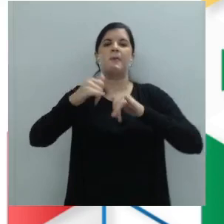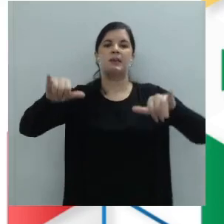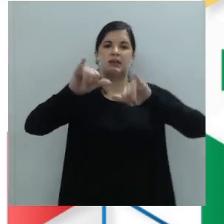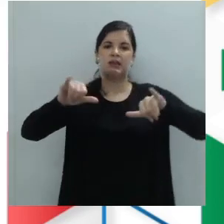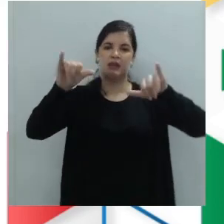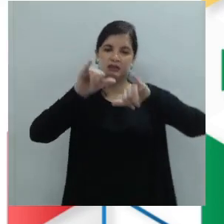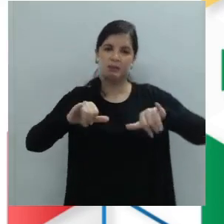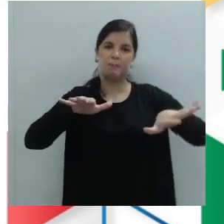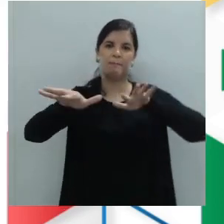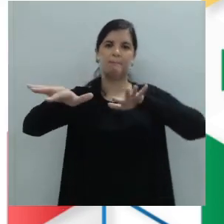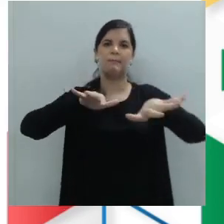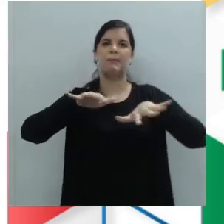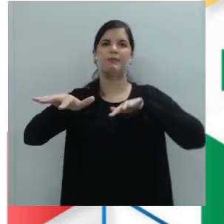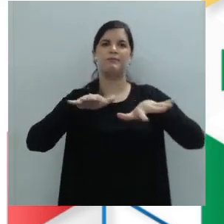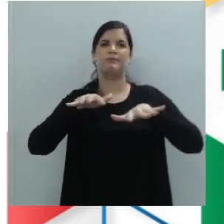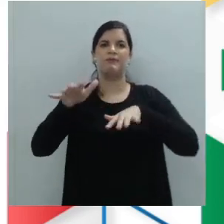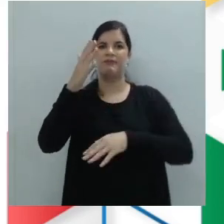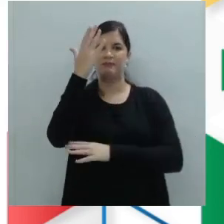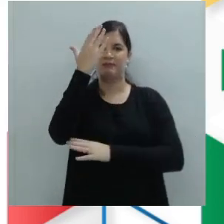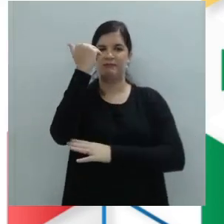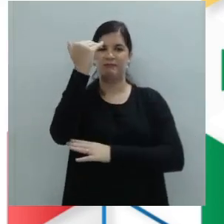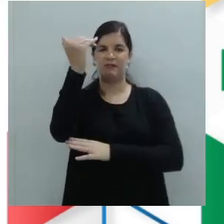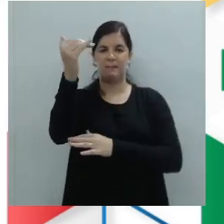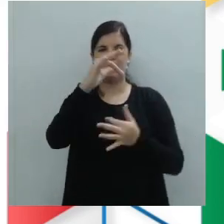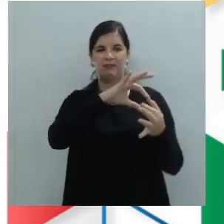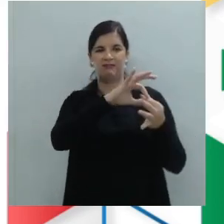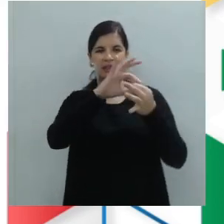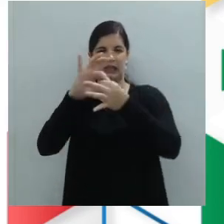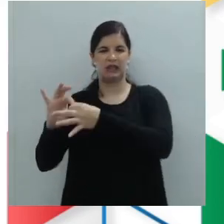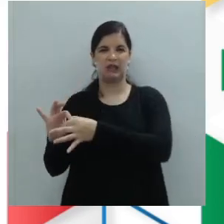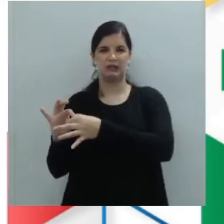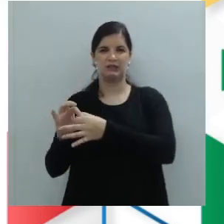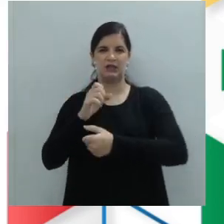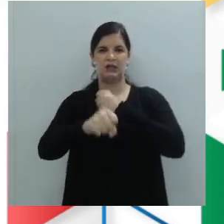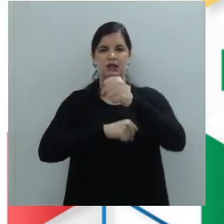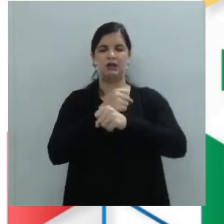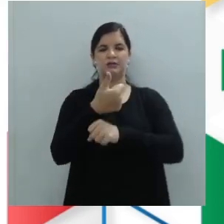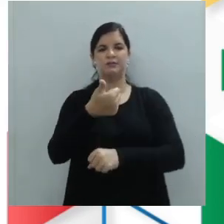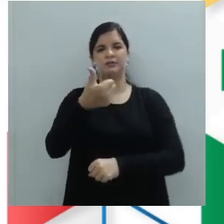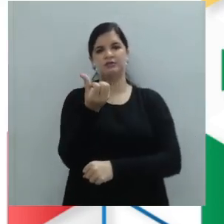do manifesto Fama Fraternitatis, em